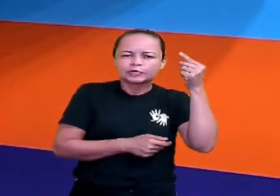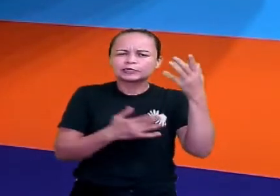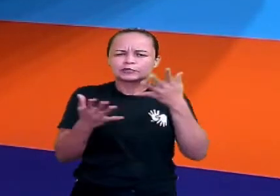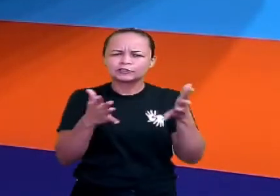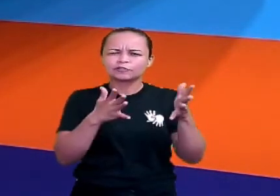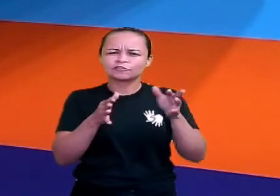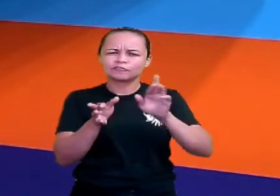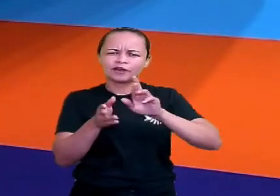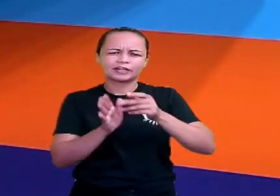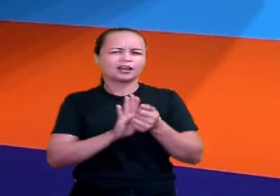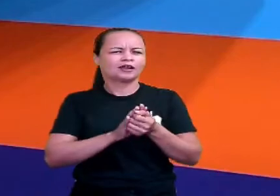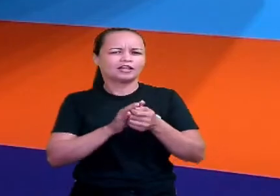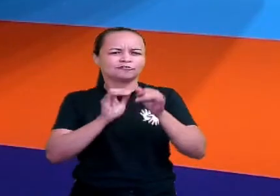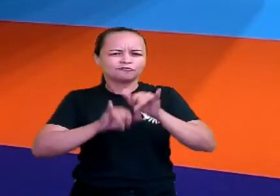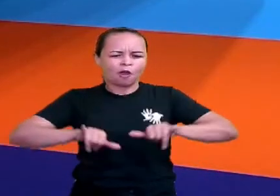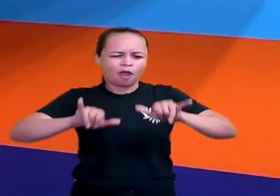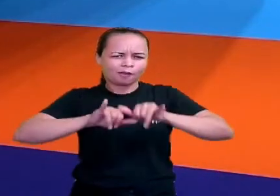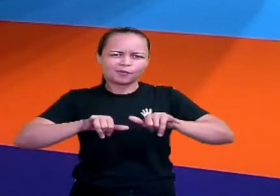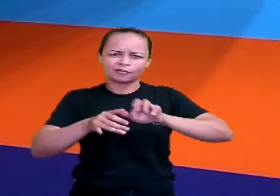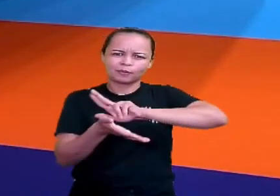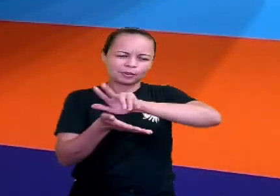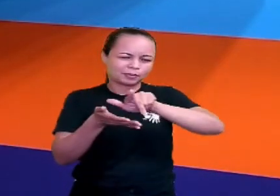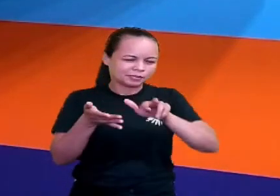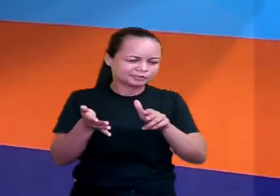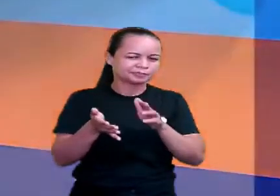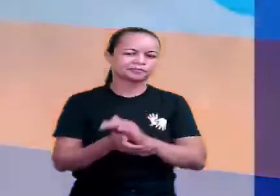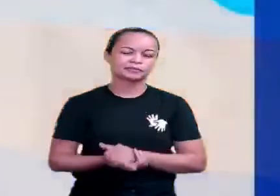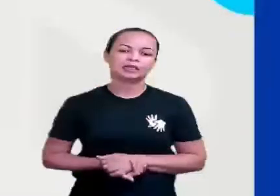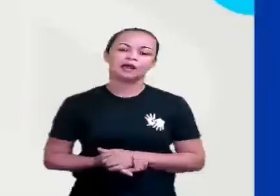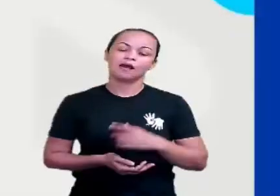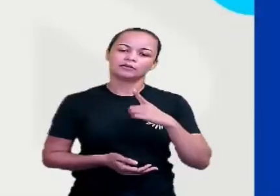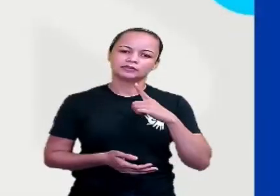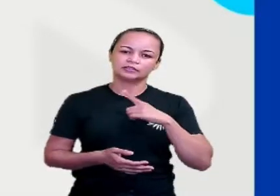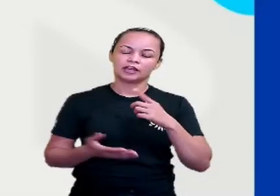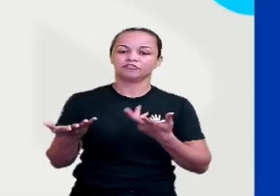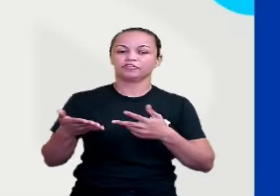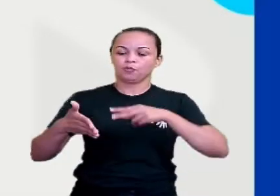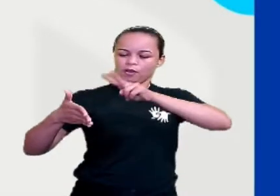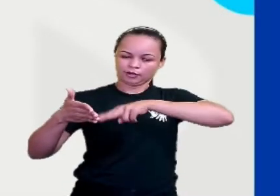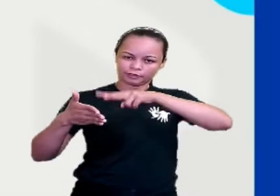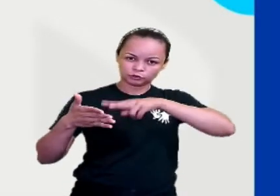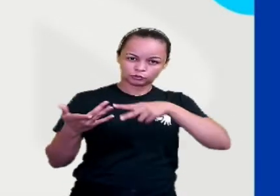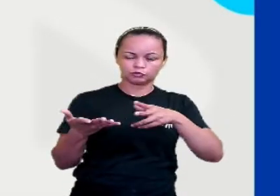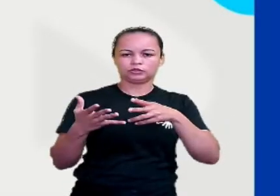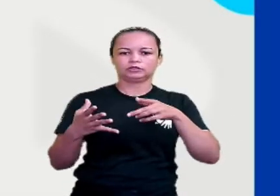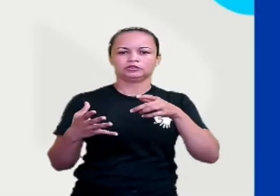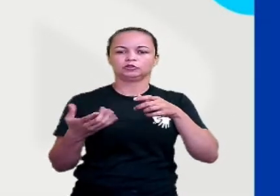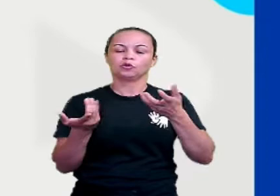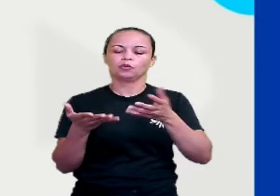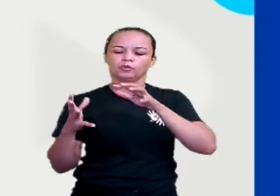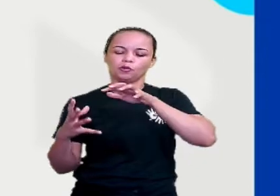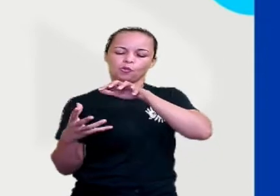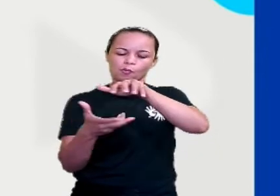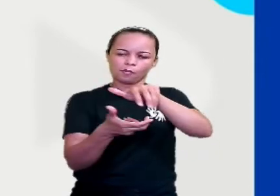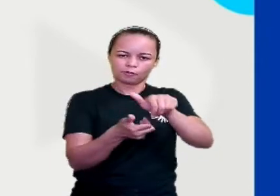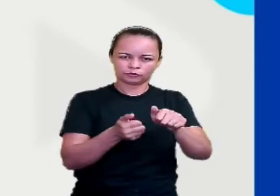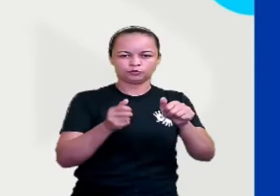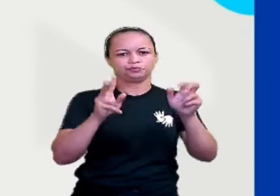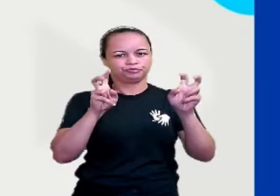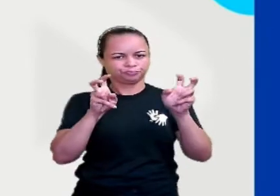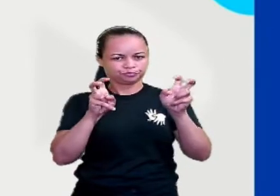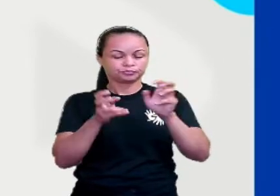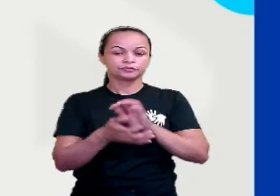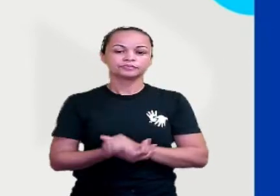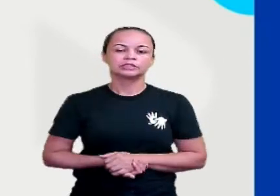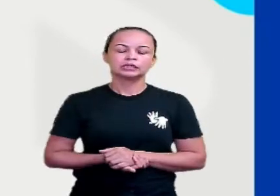nova, não é isso? Olha só, a gente fez uma leitura deleite de um livro chamado O Mundo Inteiro, tá? Depois a gente